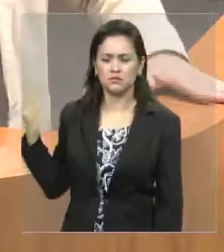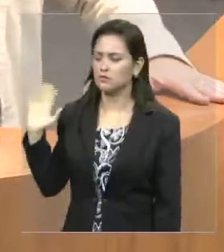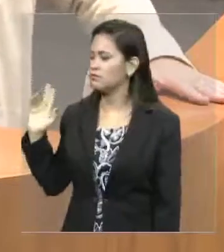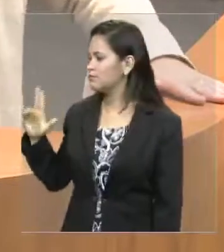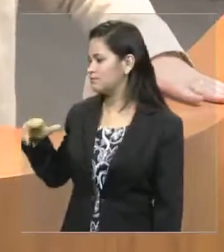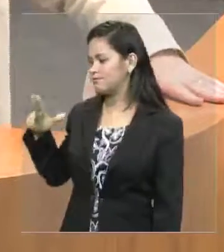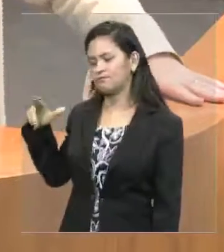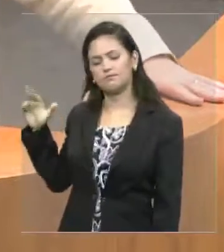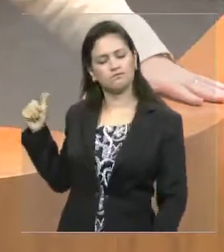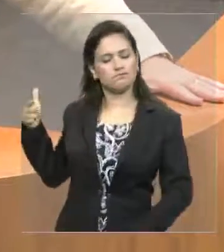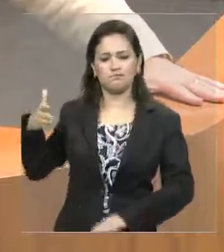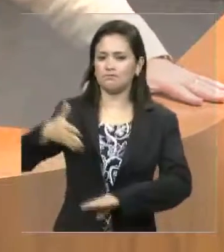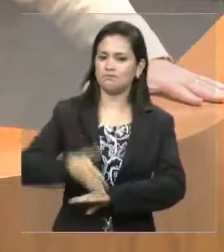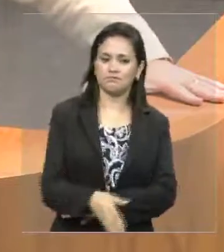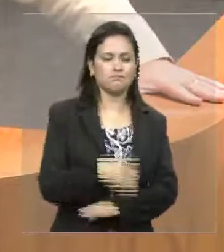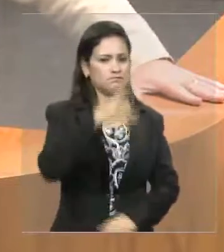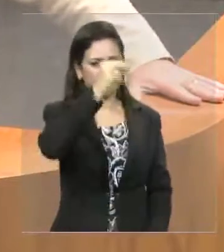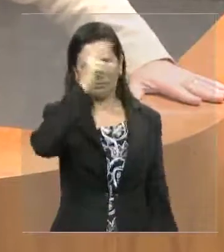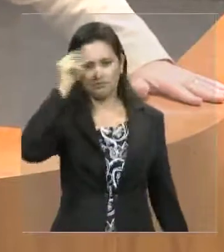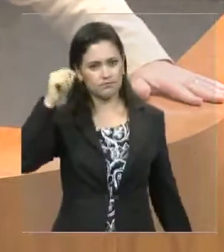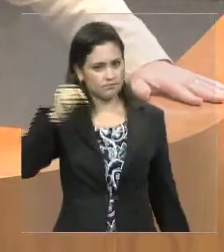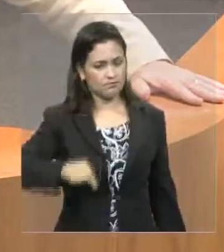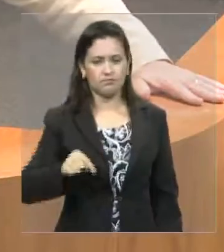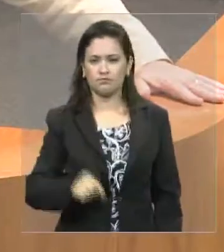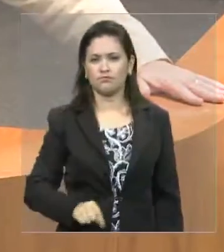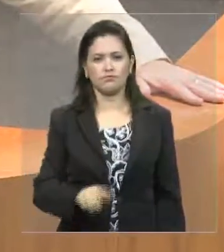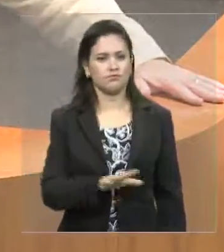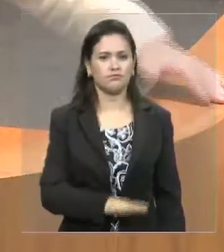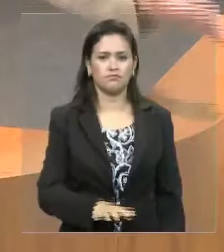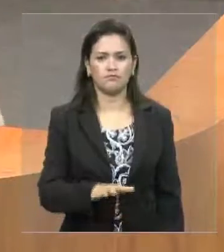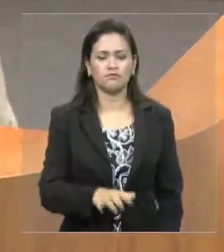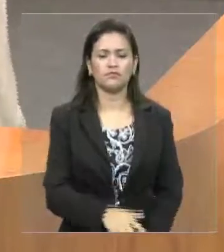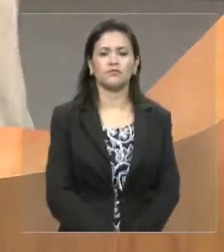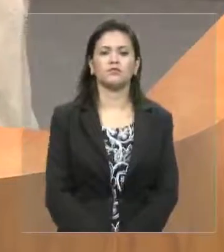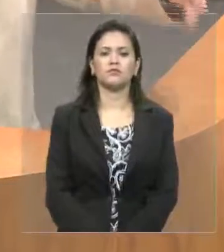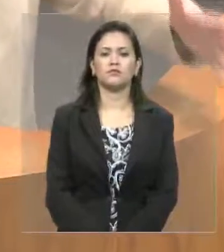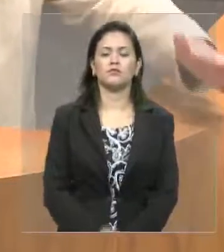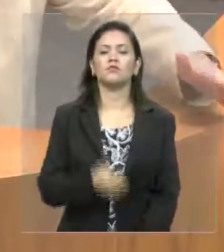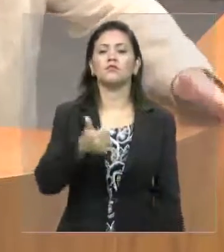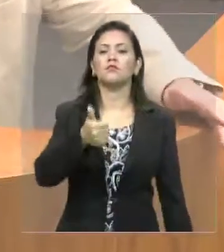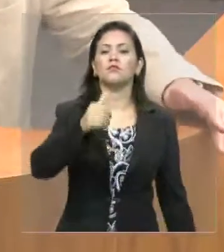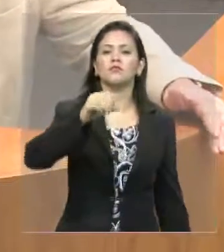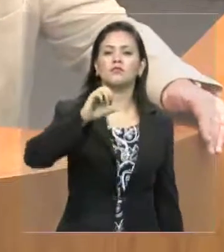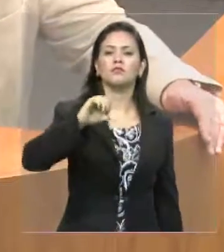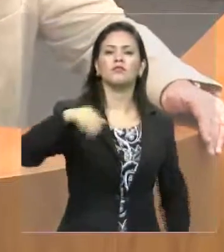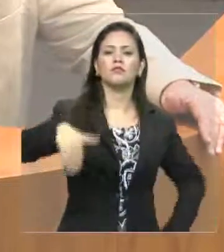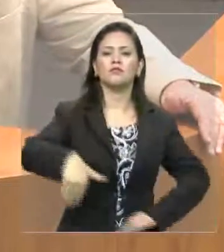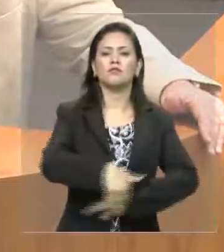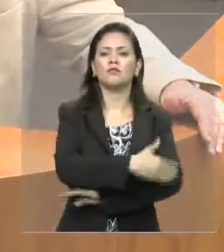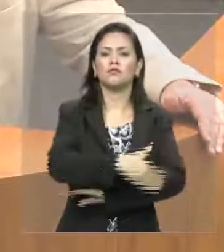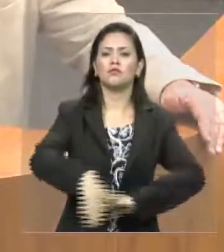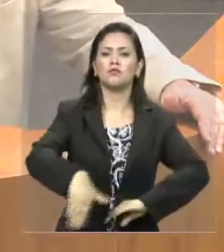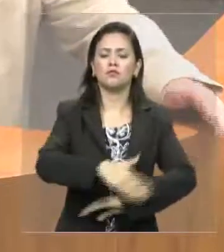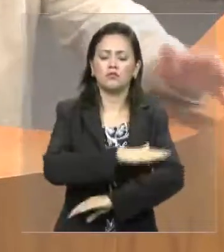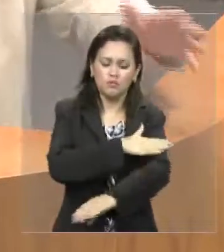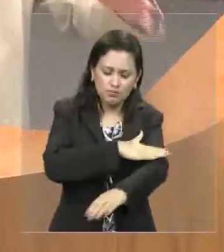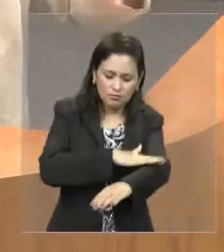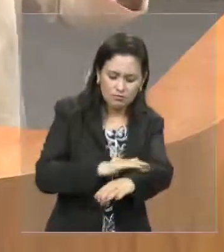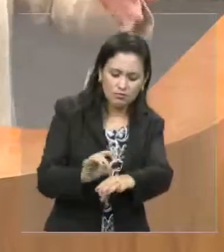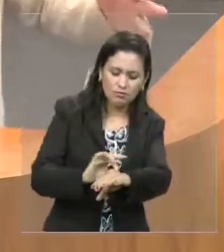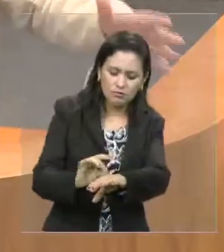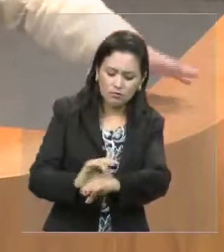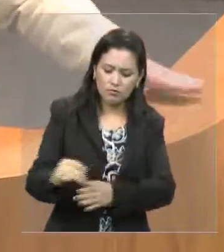então, a presença do poder público. 19 ruas sendo asfaltadas e o